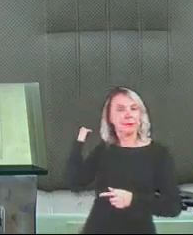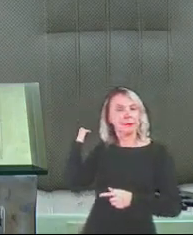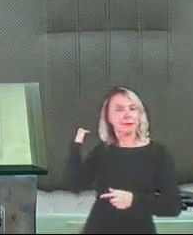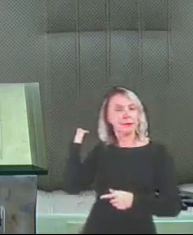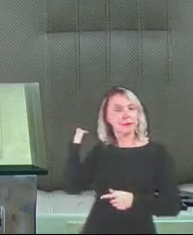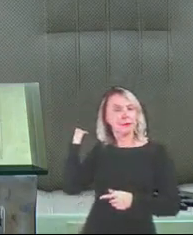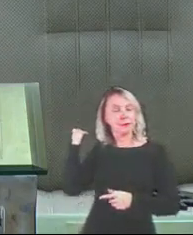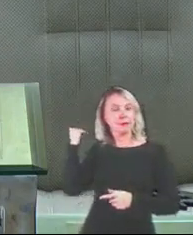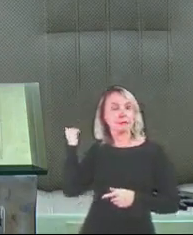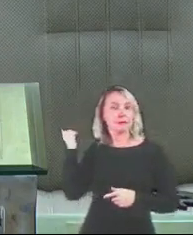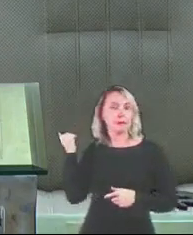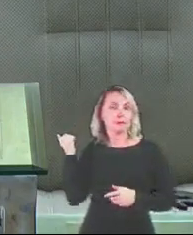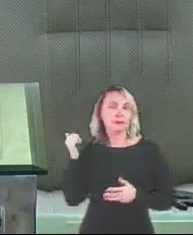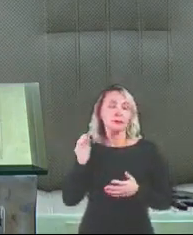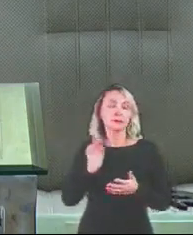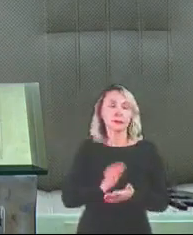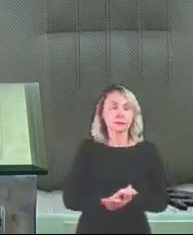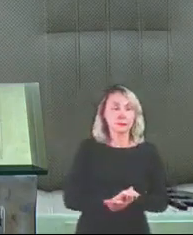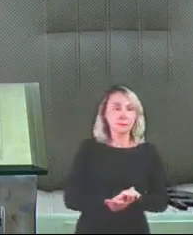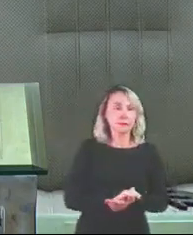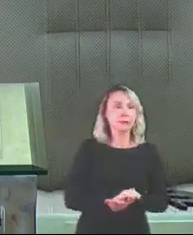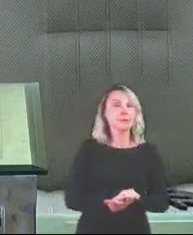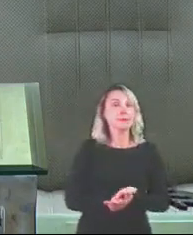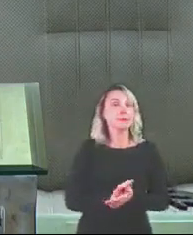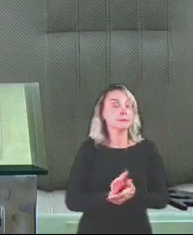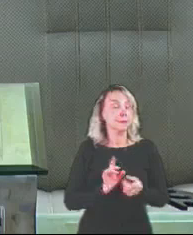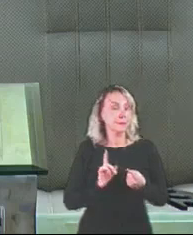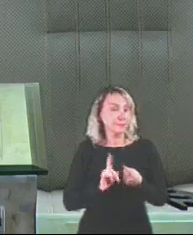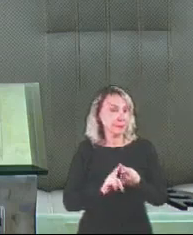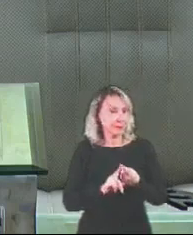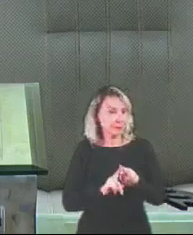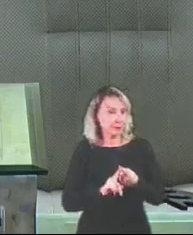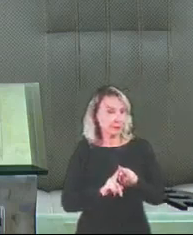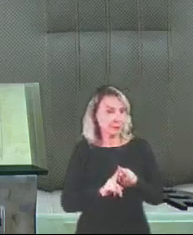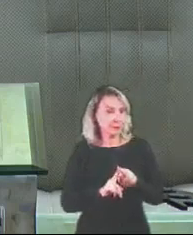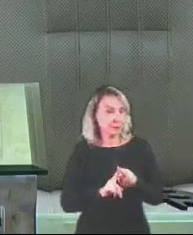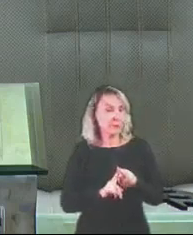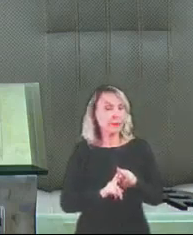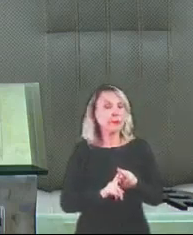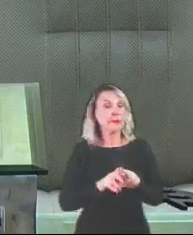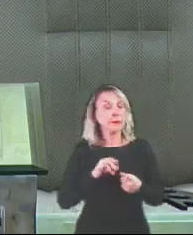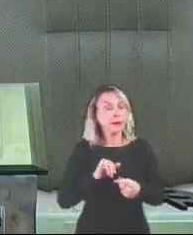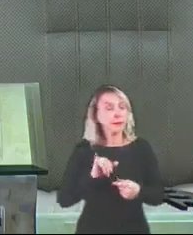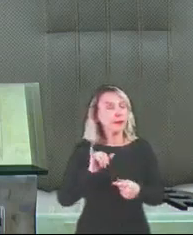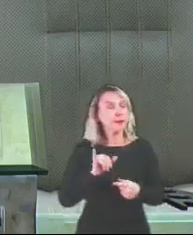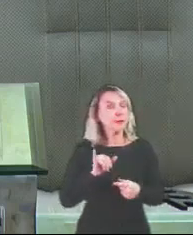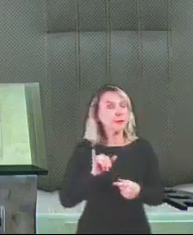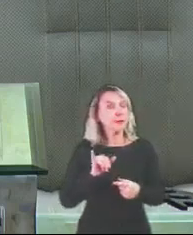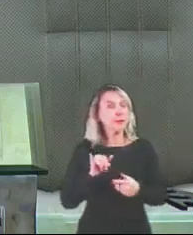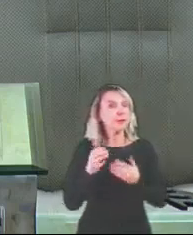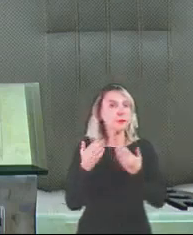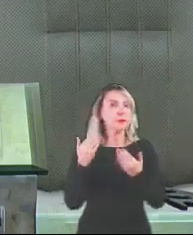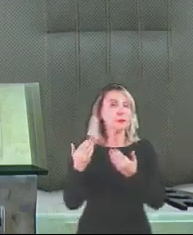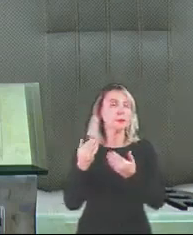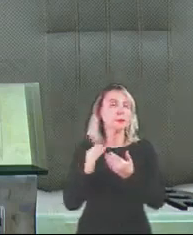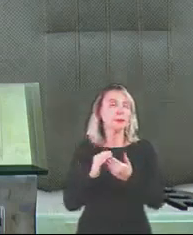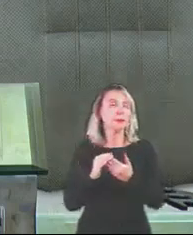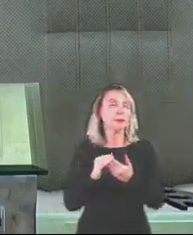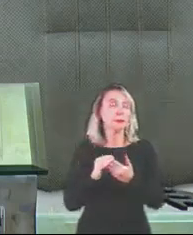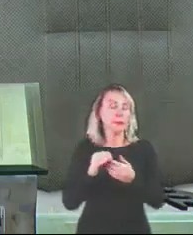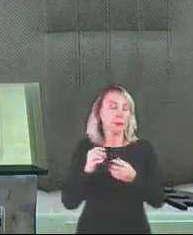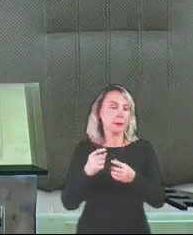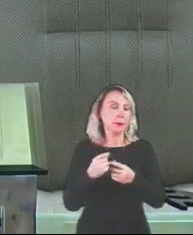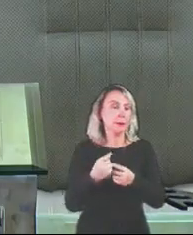e vai contemplar o passado remoto. O que é que Deus está dizendo para